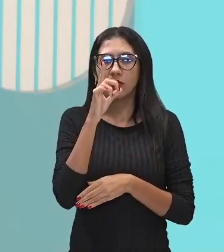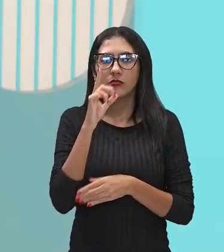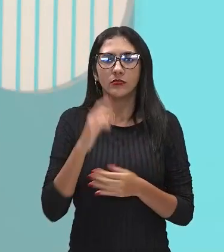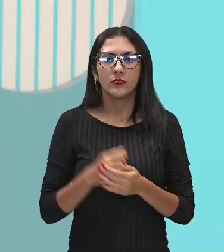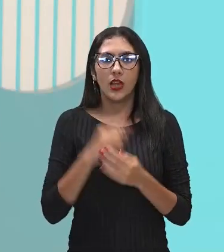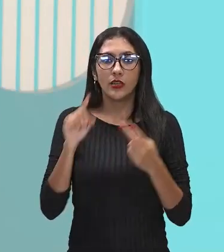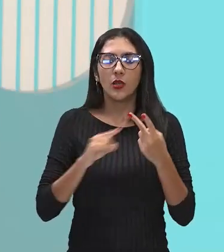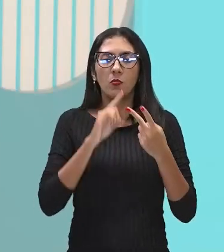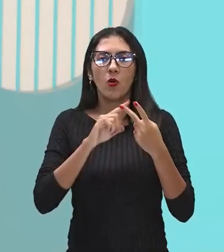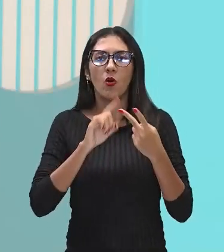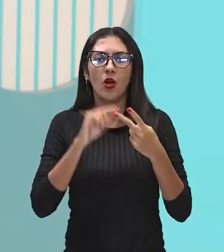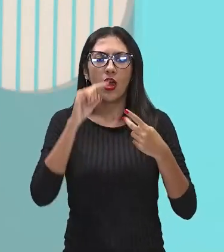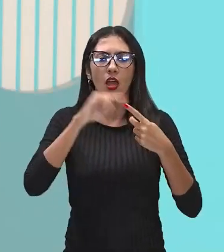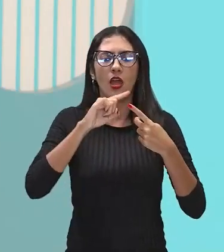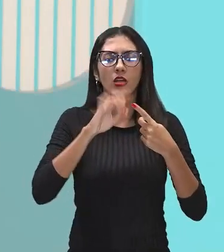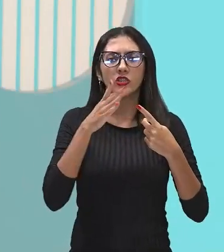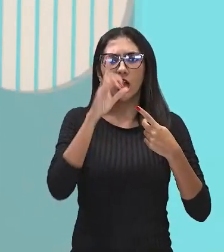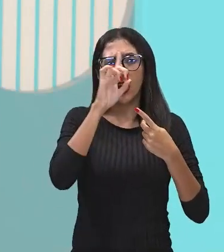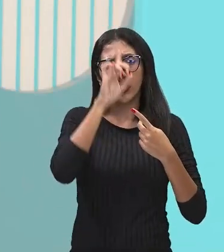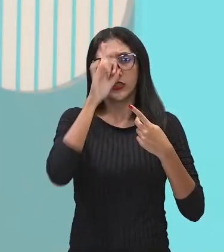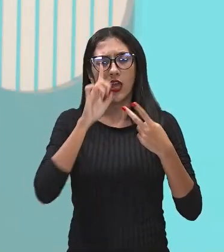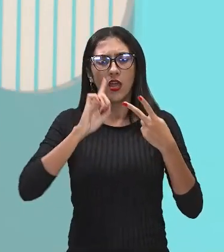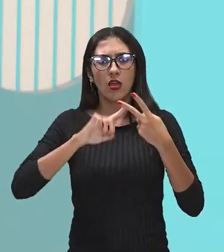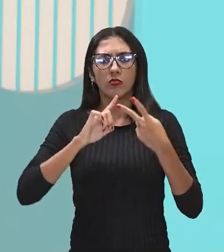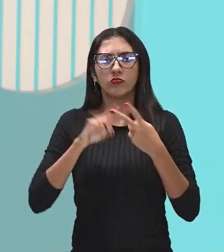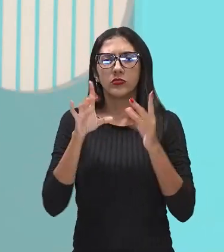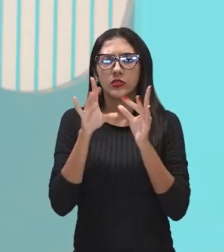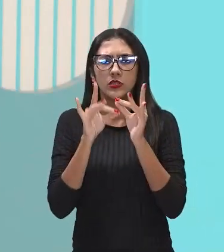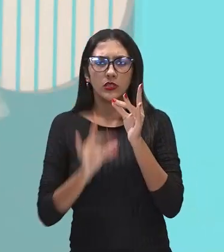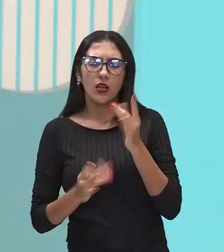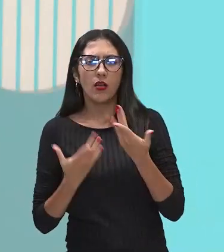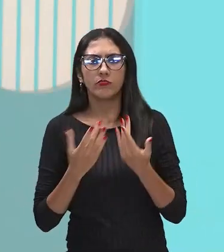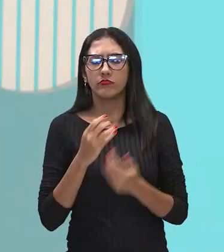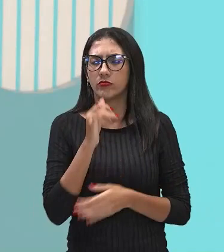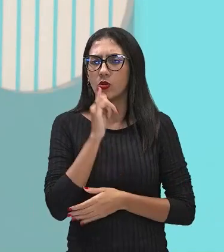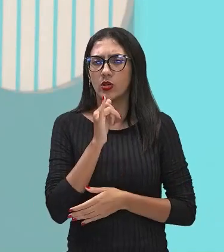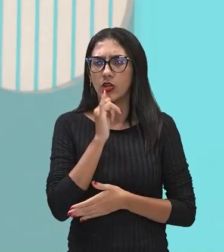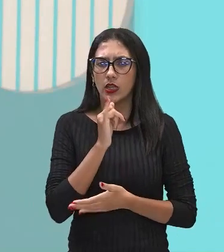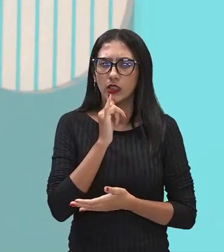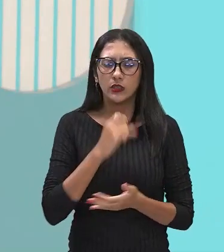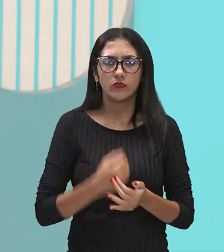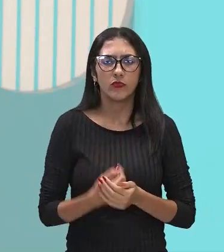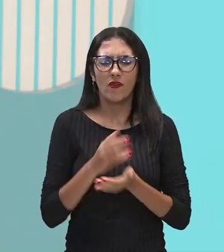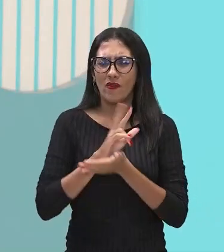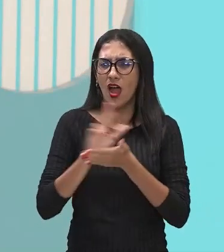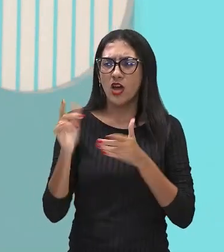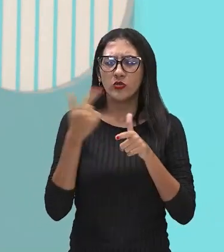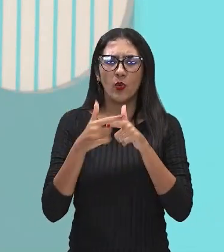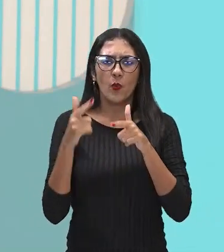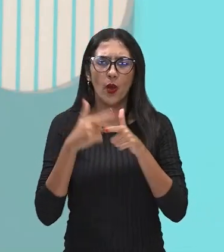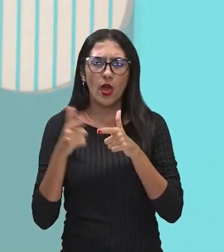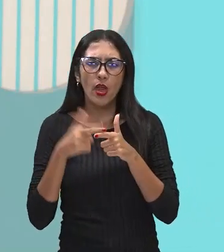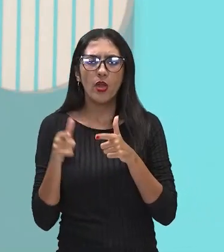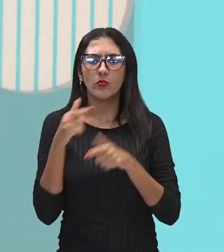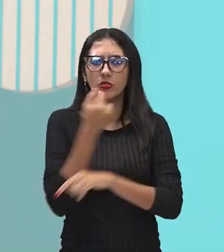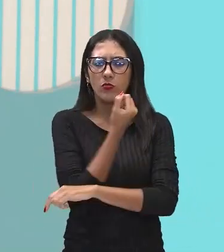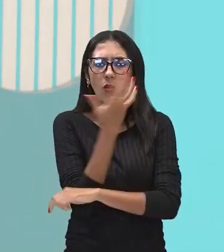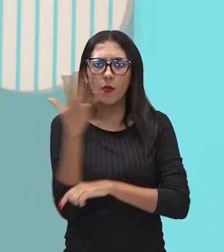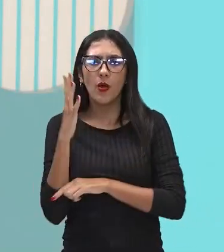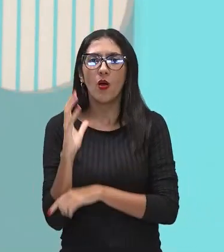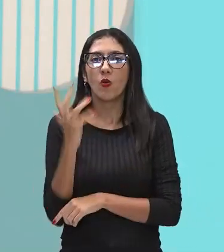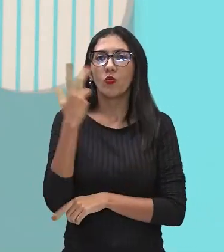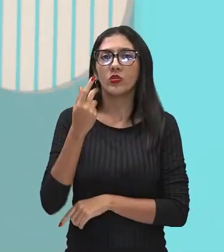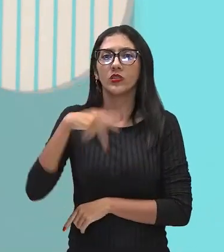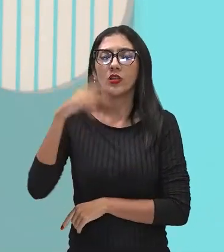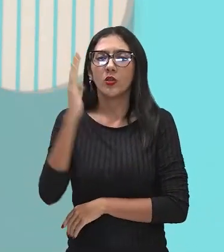que desenvolver esse parágrafo. Eu não posso, por exemplo, só falar assim, muitos desastres naturais estão acontecendo no Brasil. Ok,